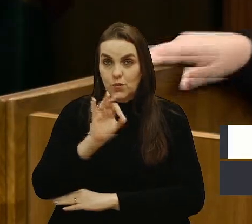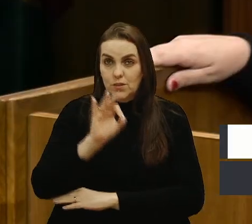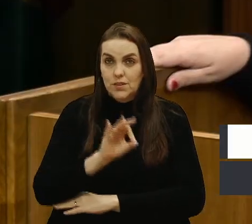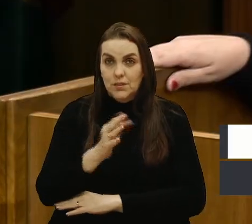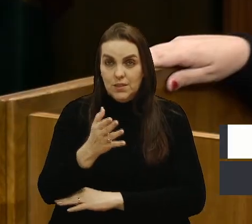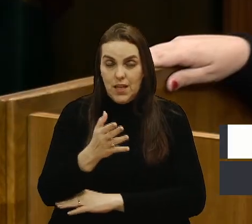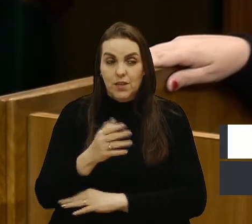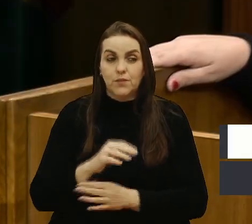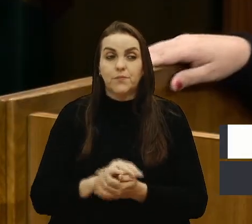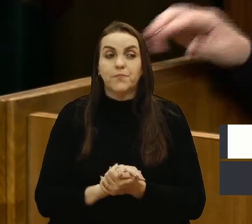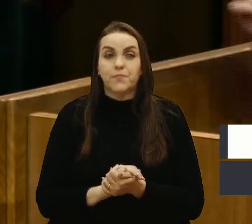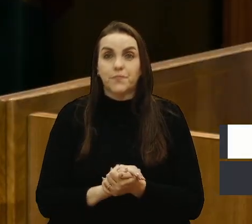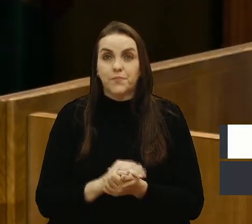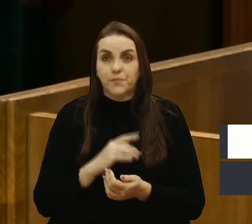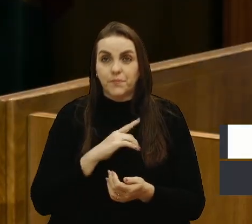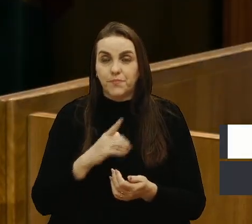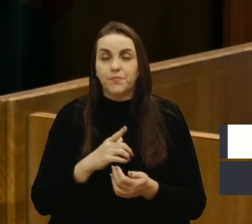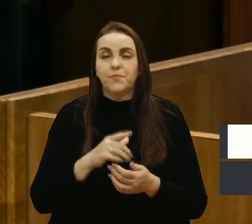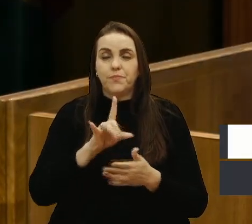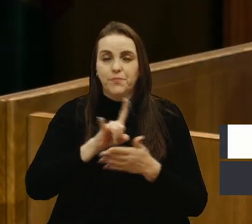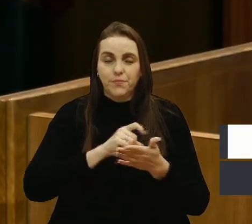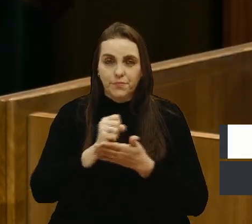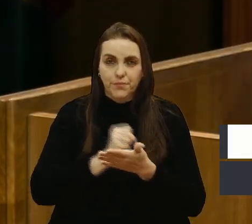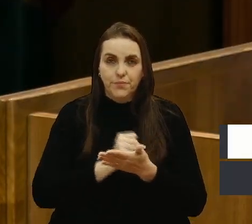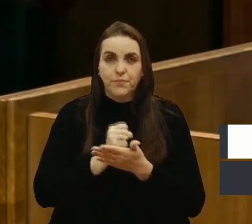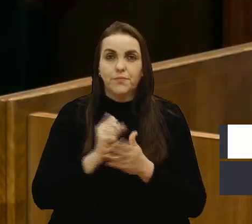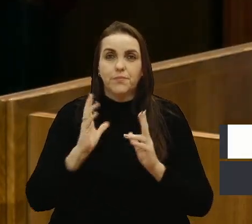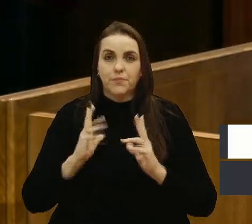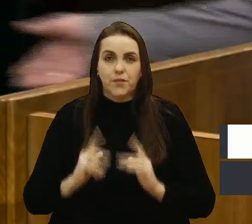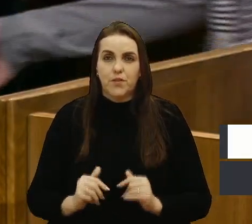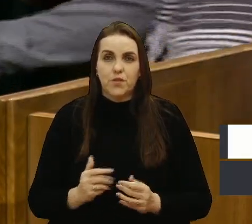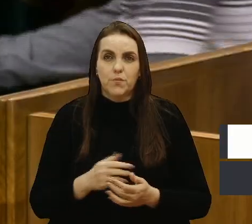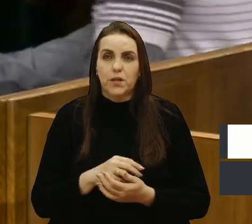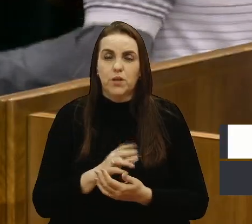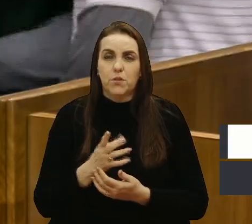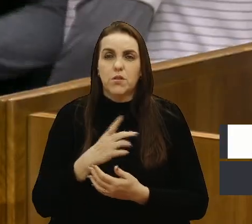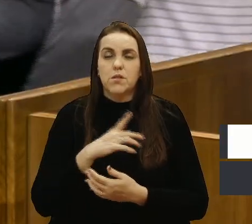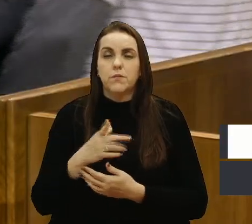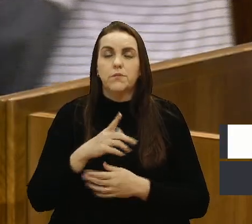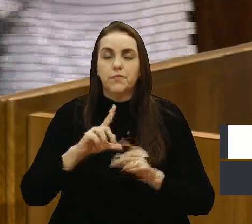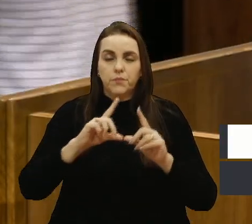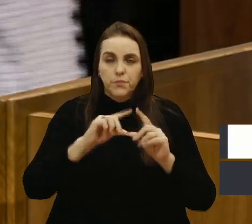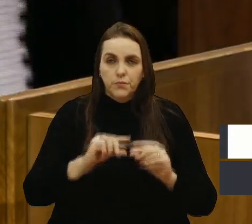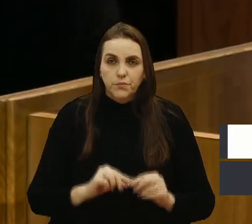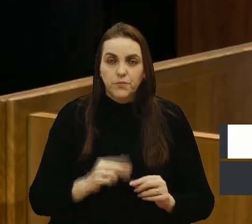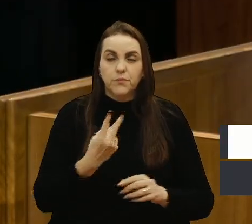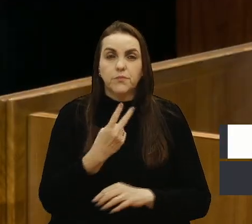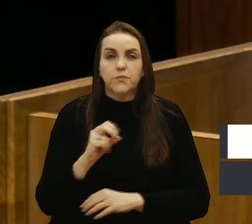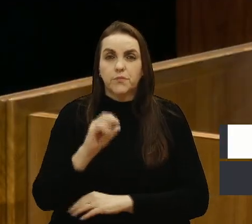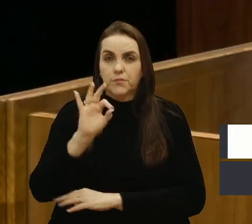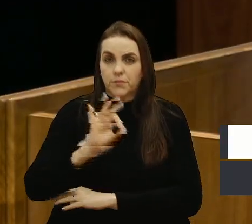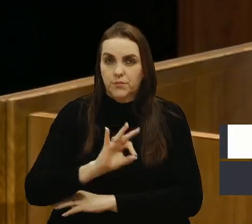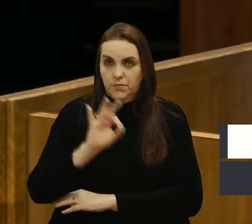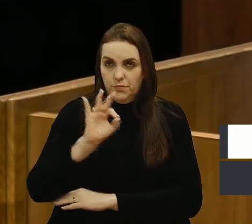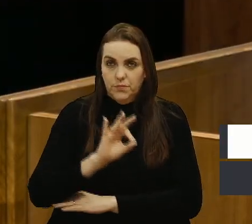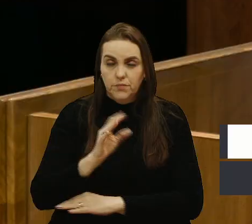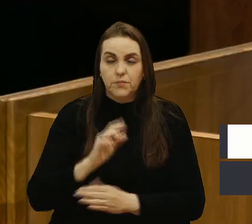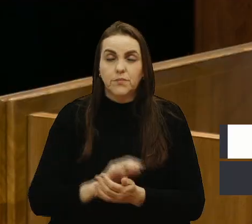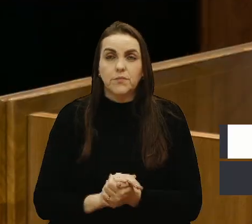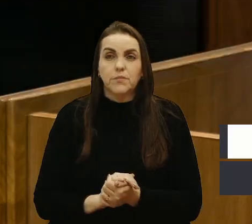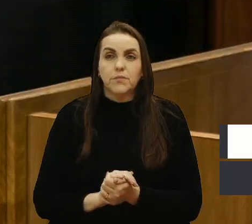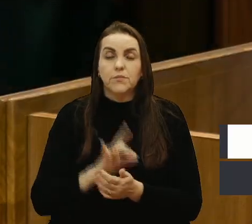valor do contrato de limpezas e unidades diversas e a redução de 20%